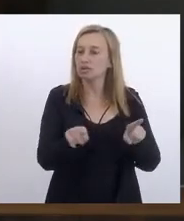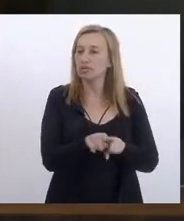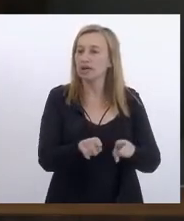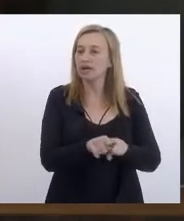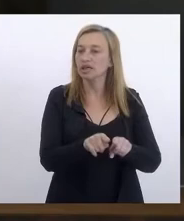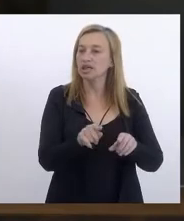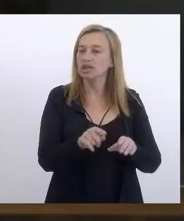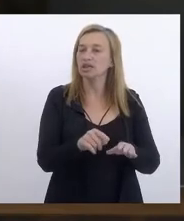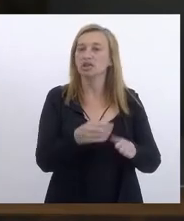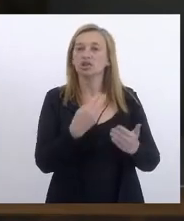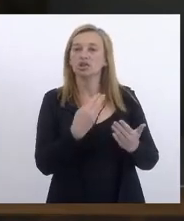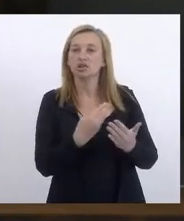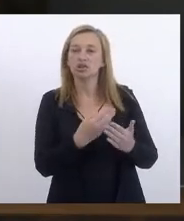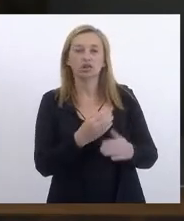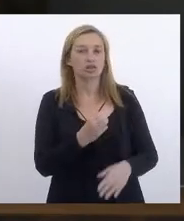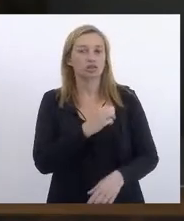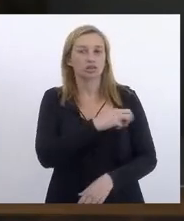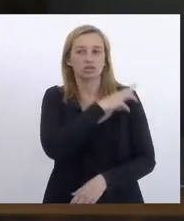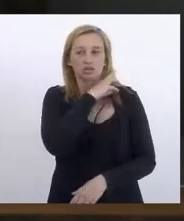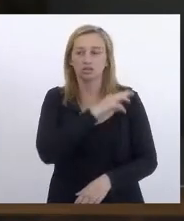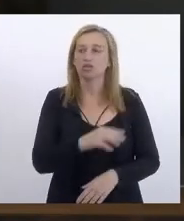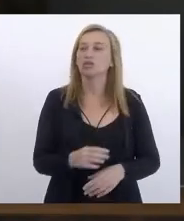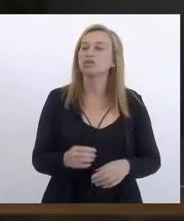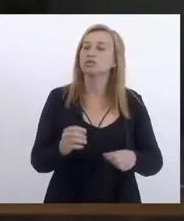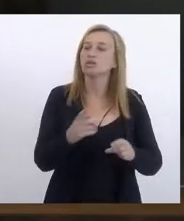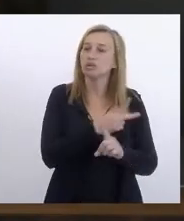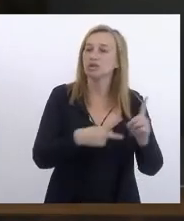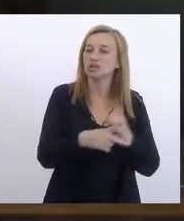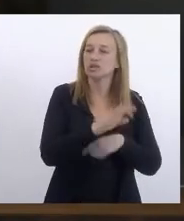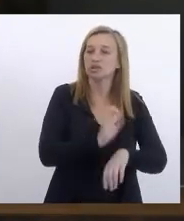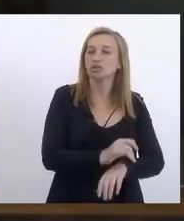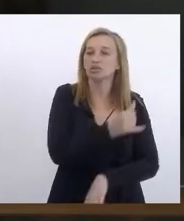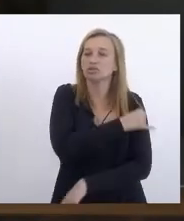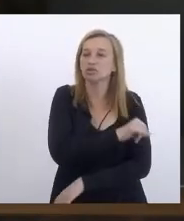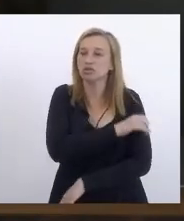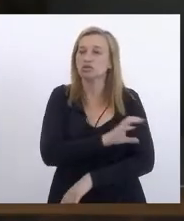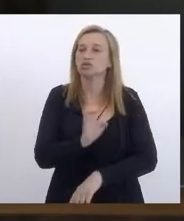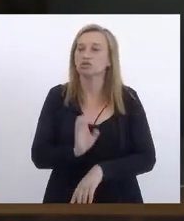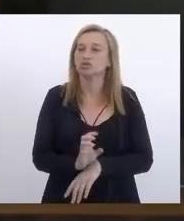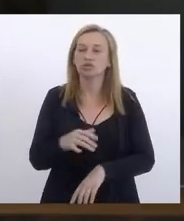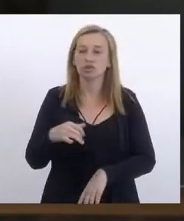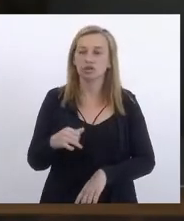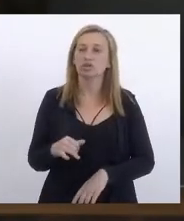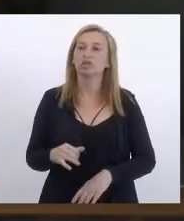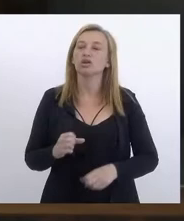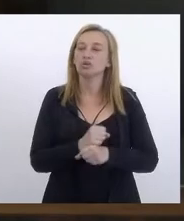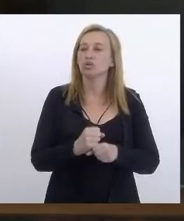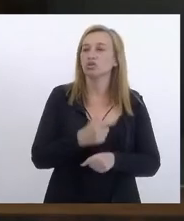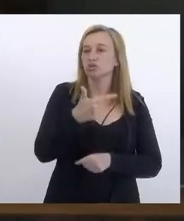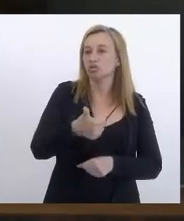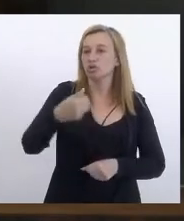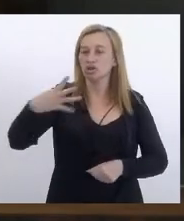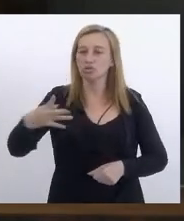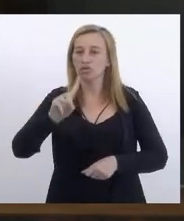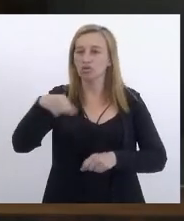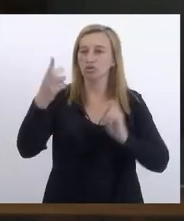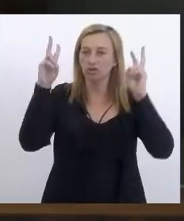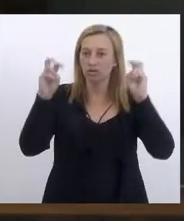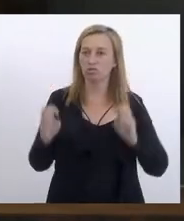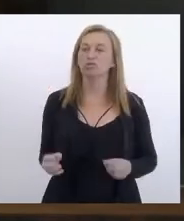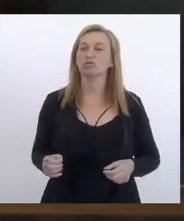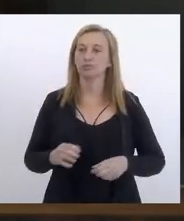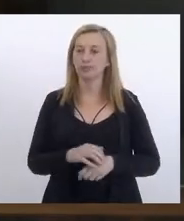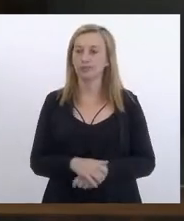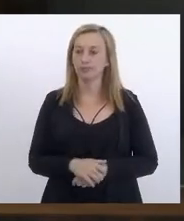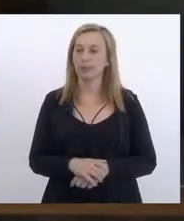no âmbito do Fundo Único da Previdência Estadual do Estado do Rio de Janeiro, Rio Previdência, realizado no ano 2014 da Outras Providências.